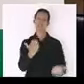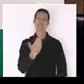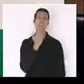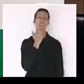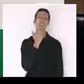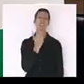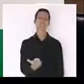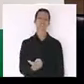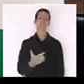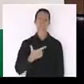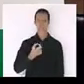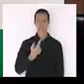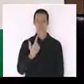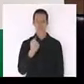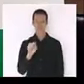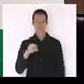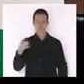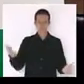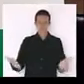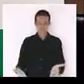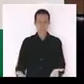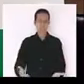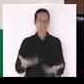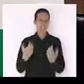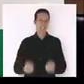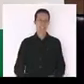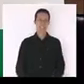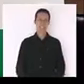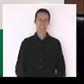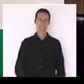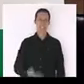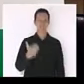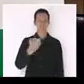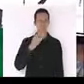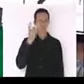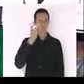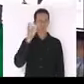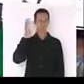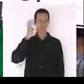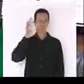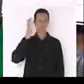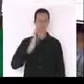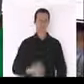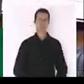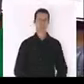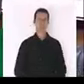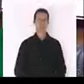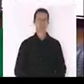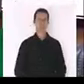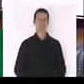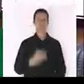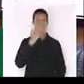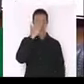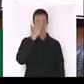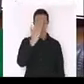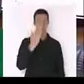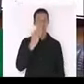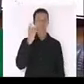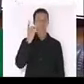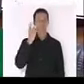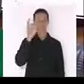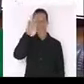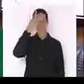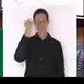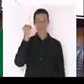para 2018 aceitar. Concedo uma parte, deputada Ana Paula. Obrigada, deputada Luciane. Eu não preciso de homem nenhum para me